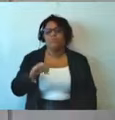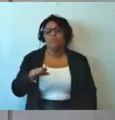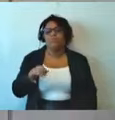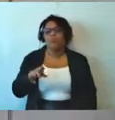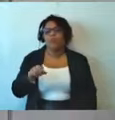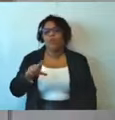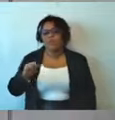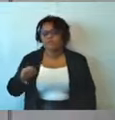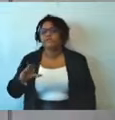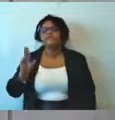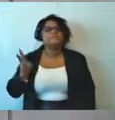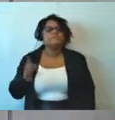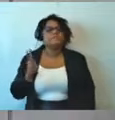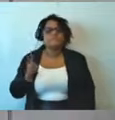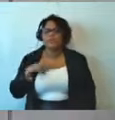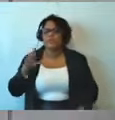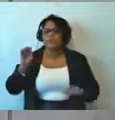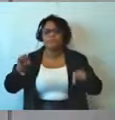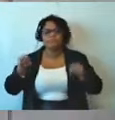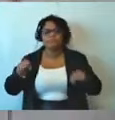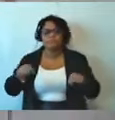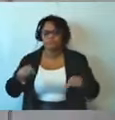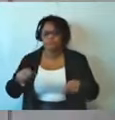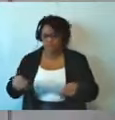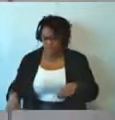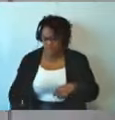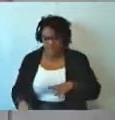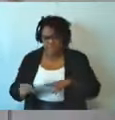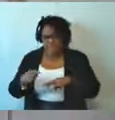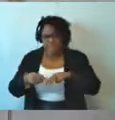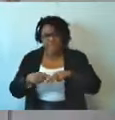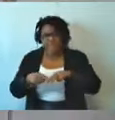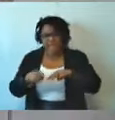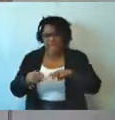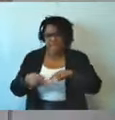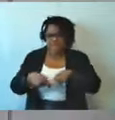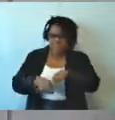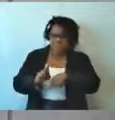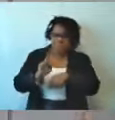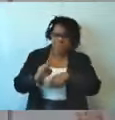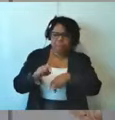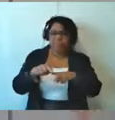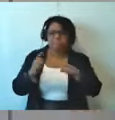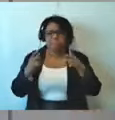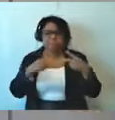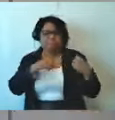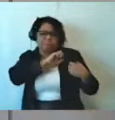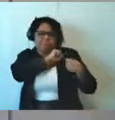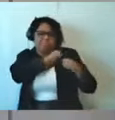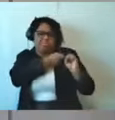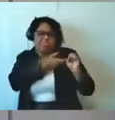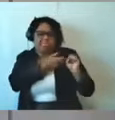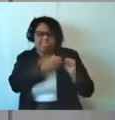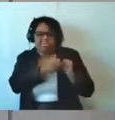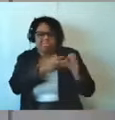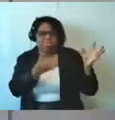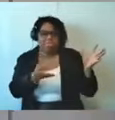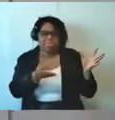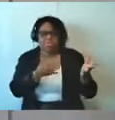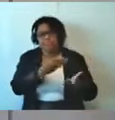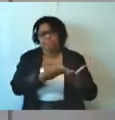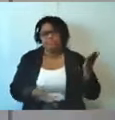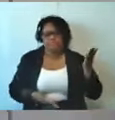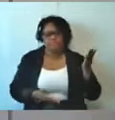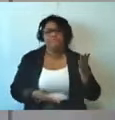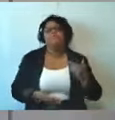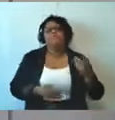motoqueiro para lá. Tem fotos com o nego com a perna toda quebrada, mutilada, sem perna, sem ombro. Porque o cara abriu a porta, atropelou no